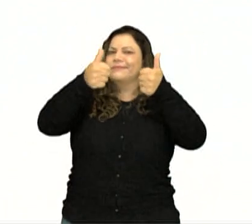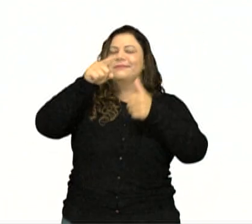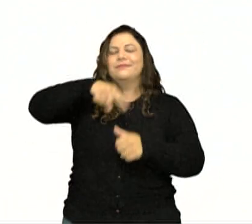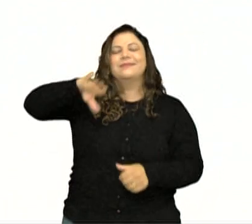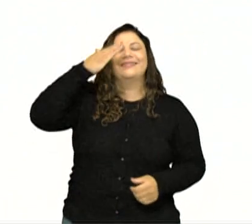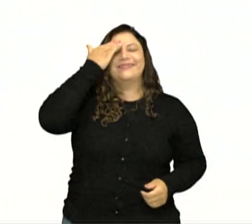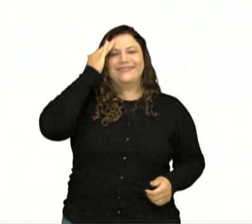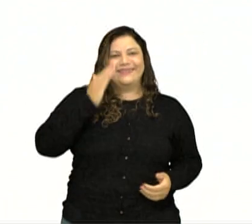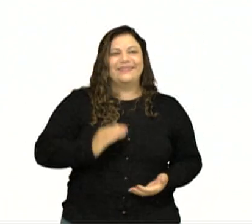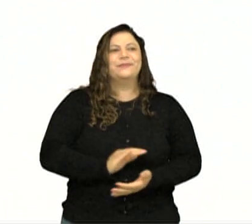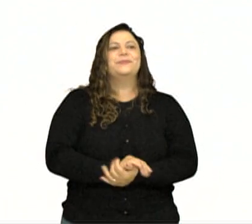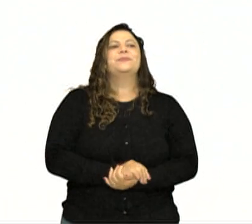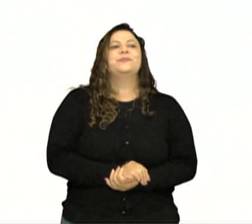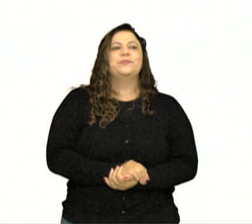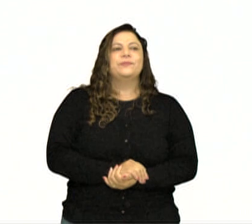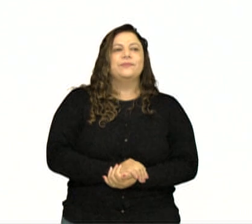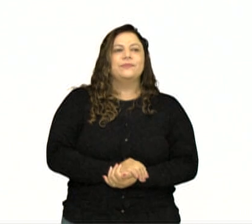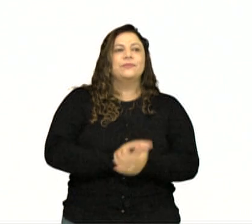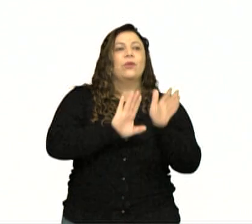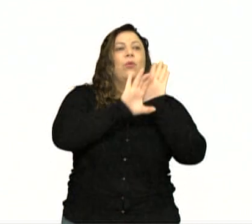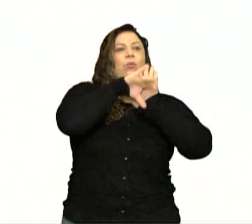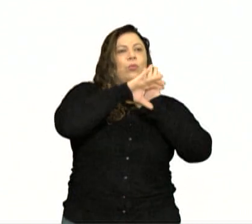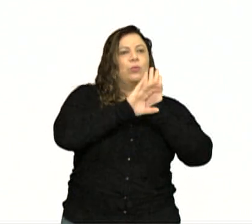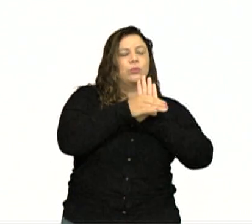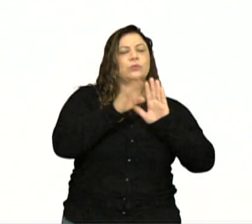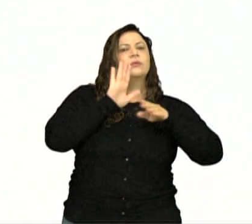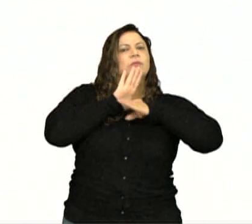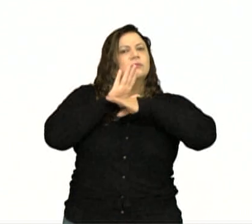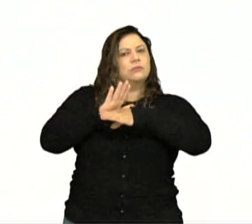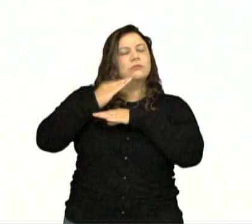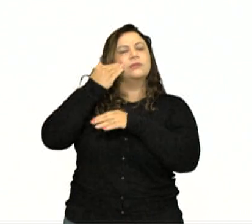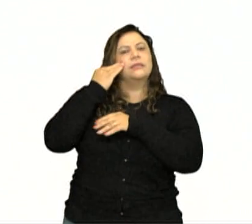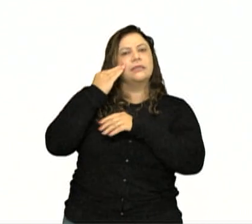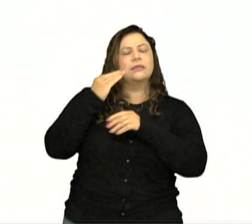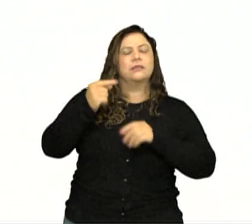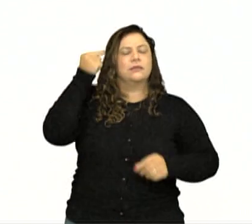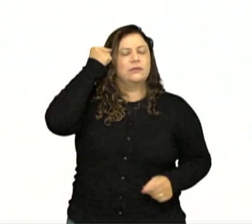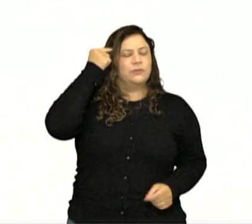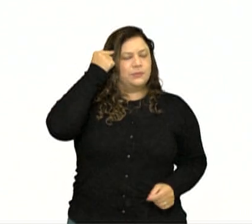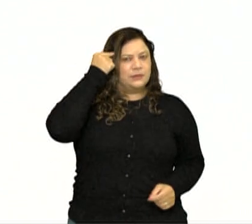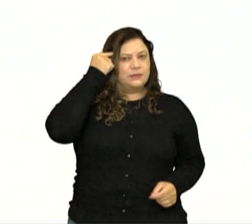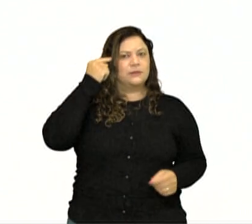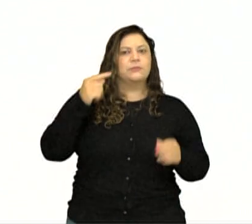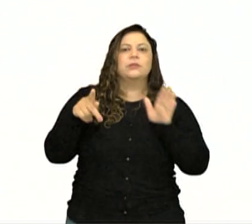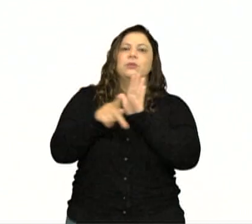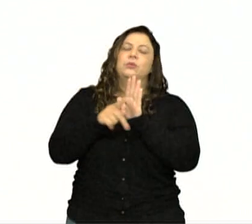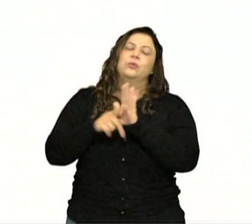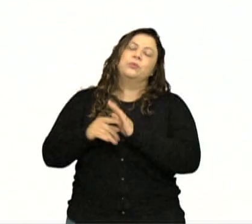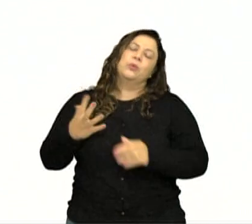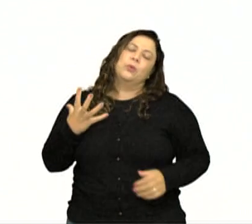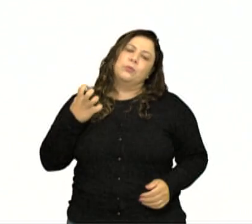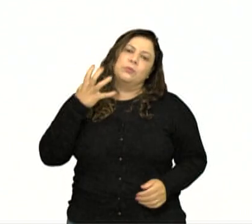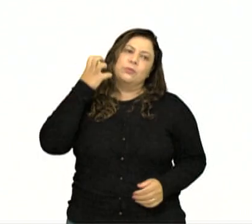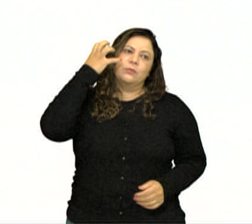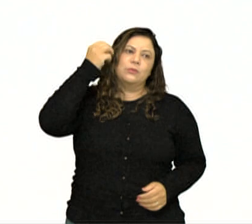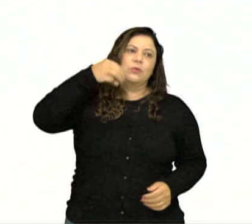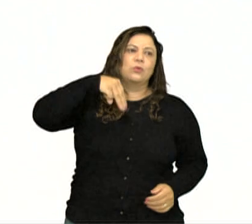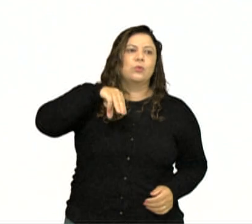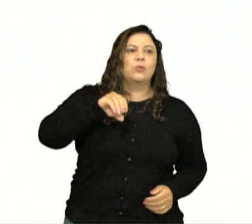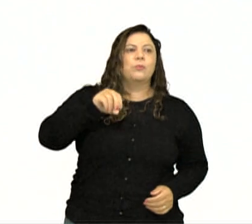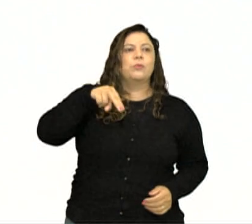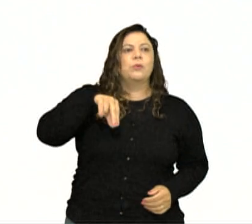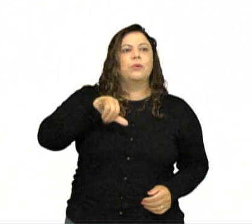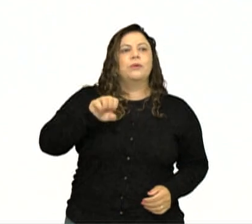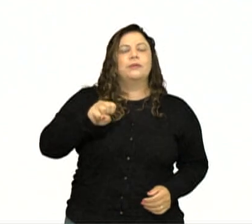entendendo. Então, um dos conceitos que ajudam a entender o pensamento de Spinoza é o monismo. Escreva